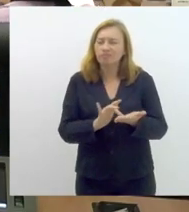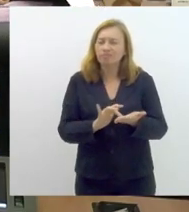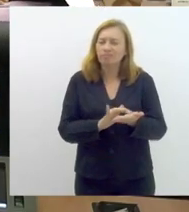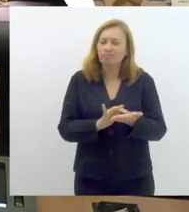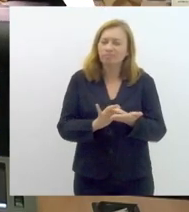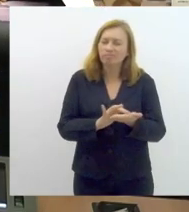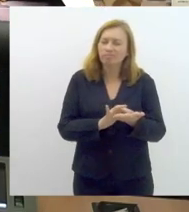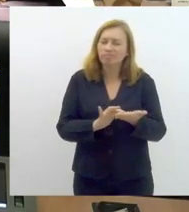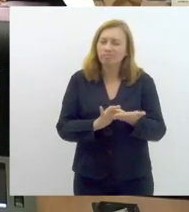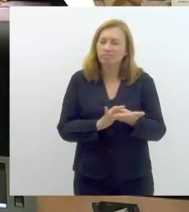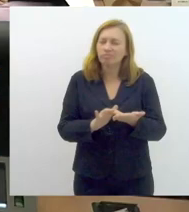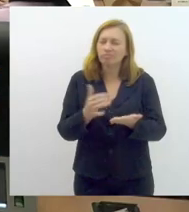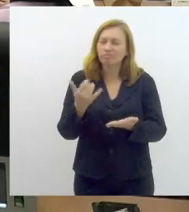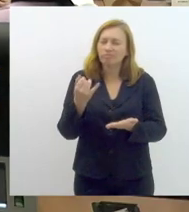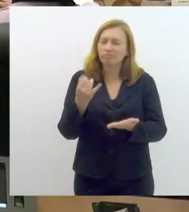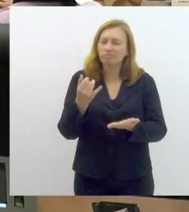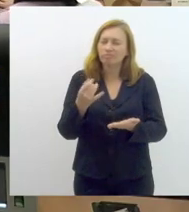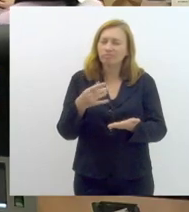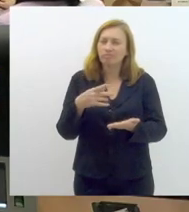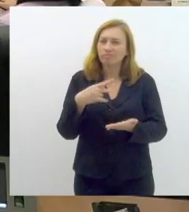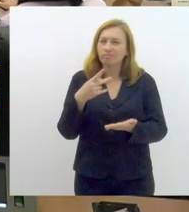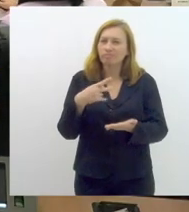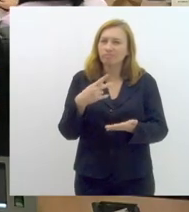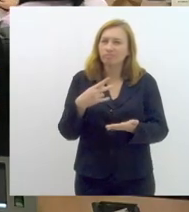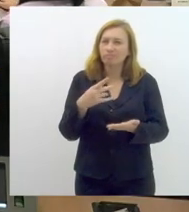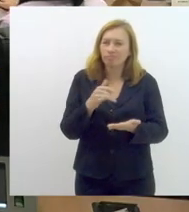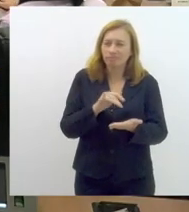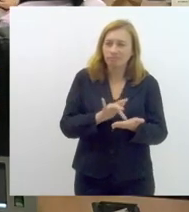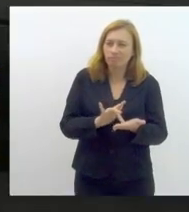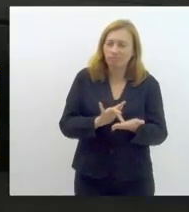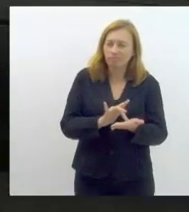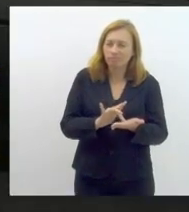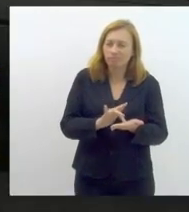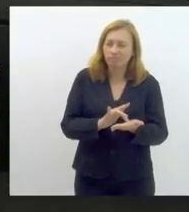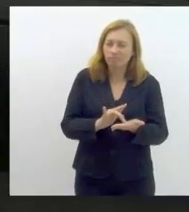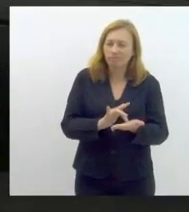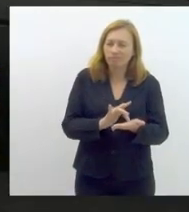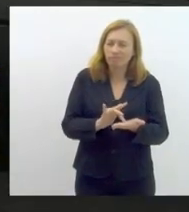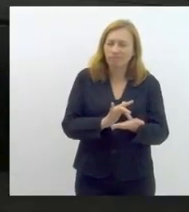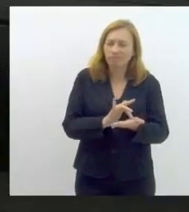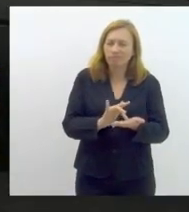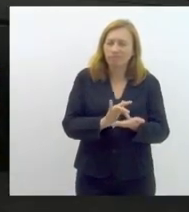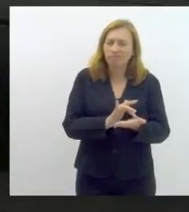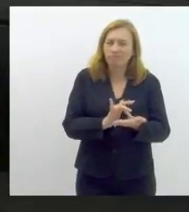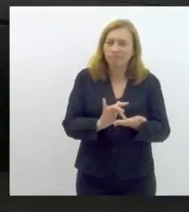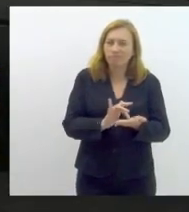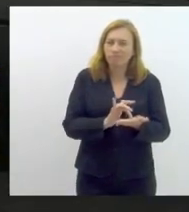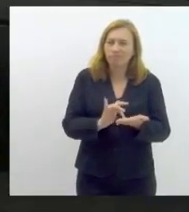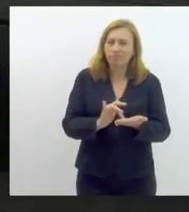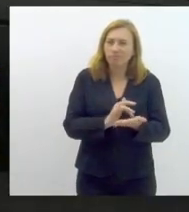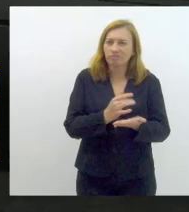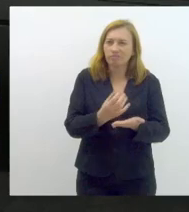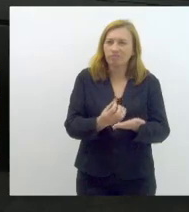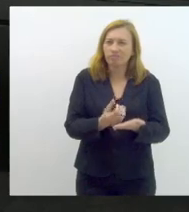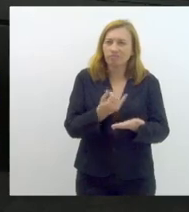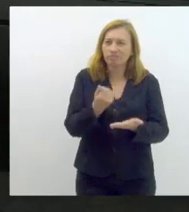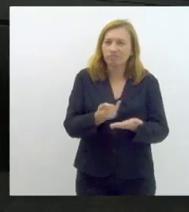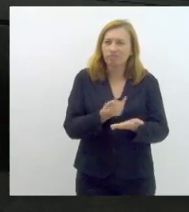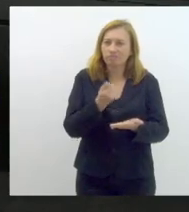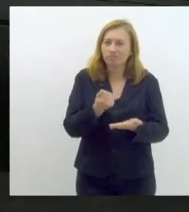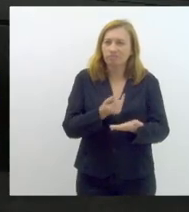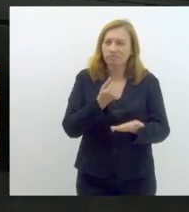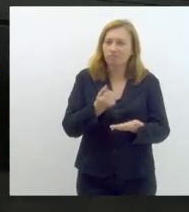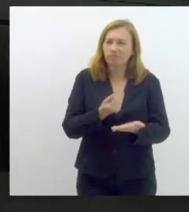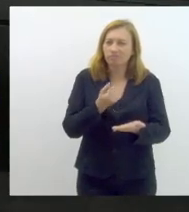uma caneta falante, que ao colocar em cima das páginas, vai descortinar a página